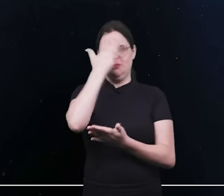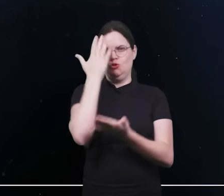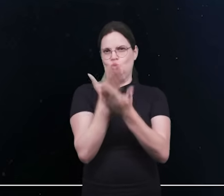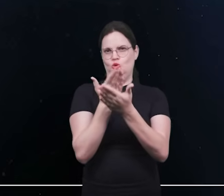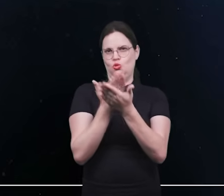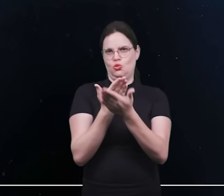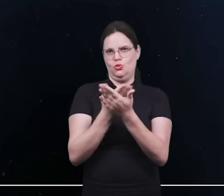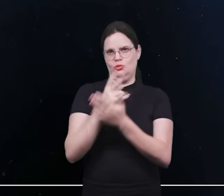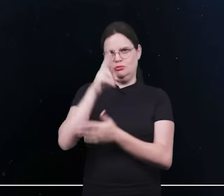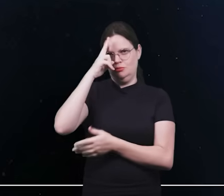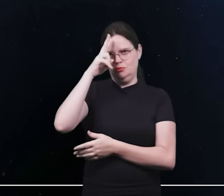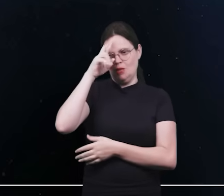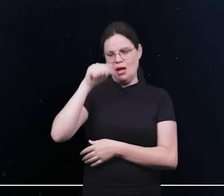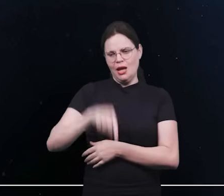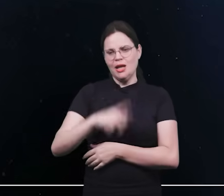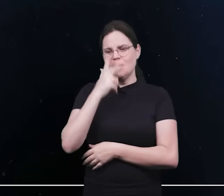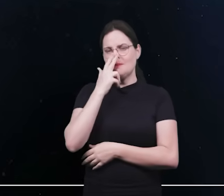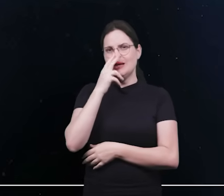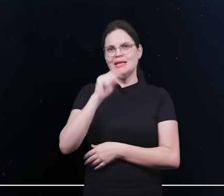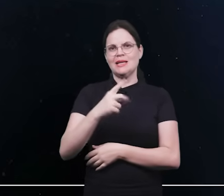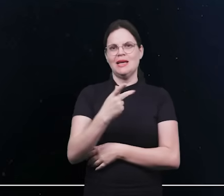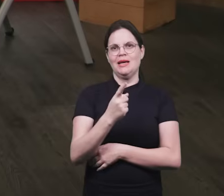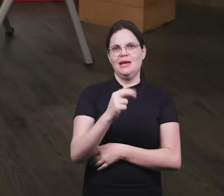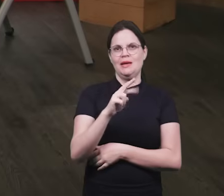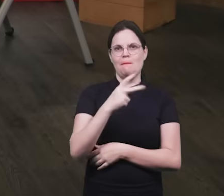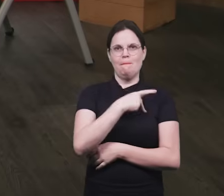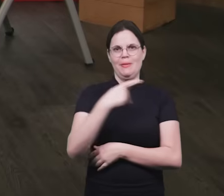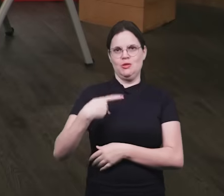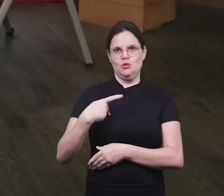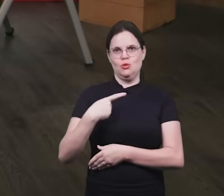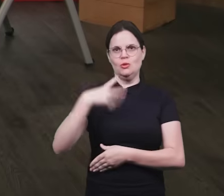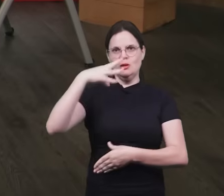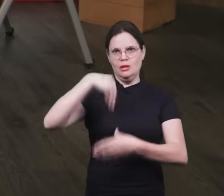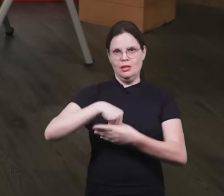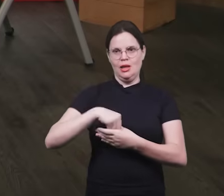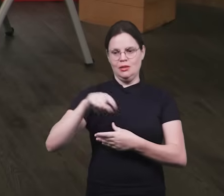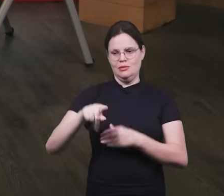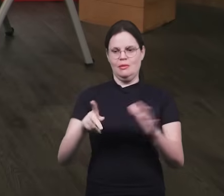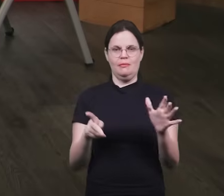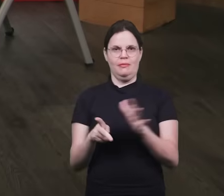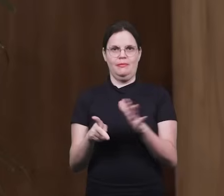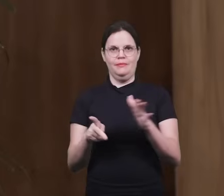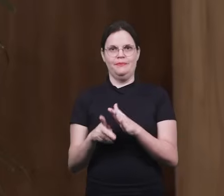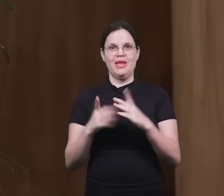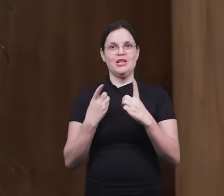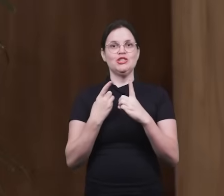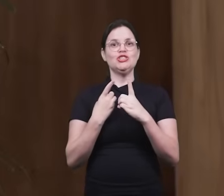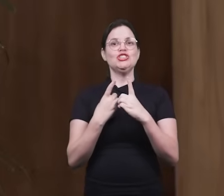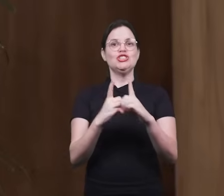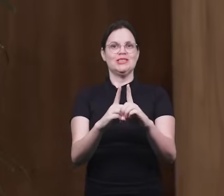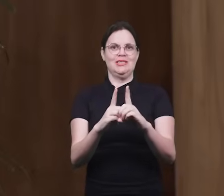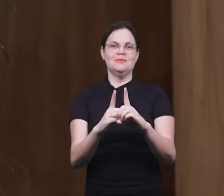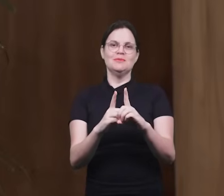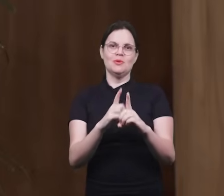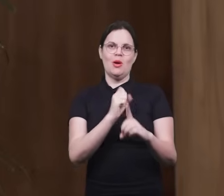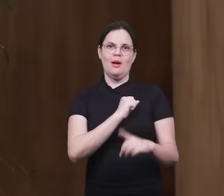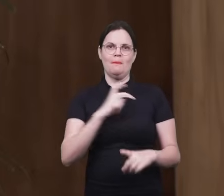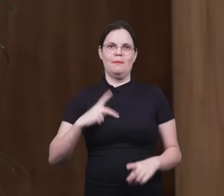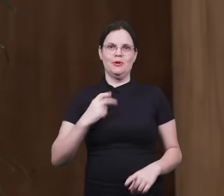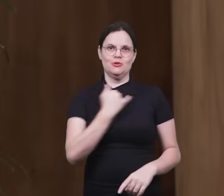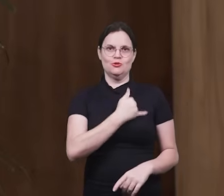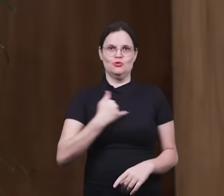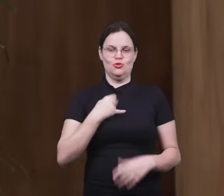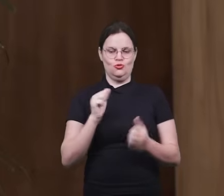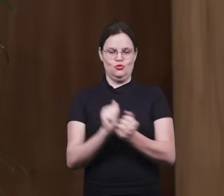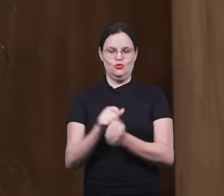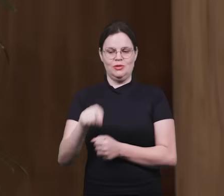sido presbítero em Pérgamo, discípulo do apóstolo João. E em Pérgamo,